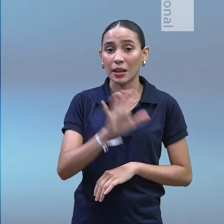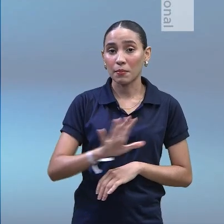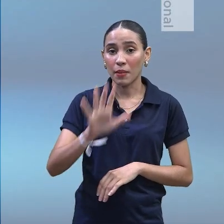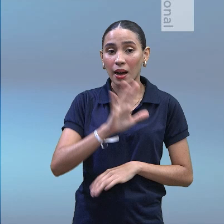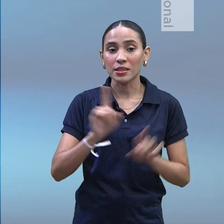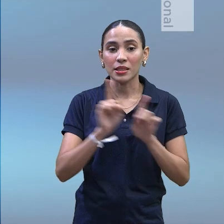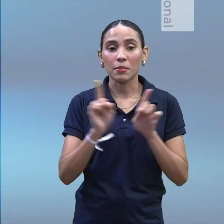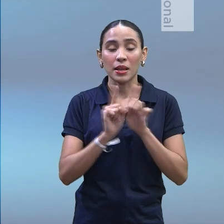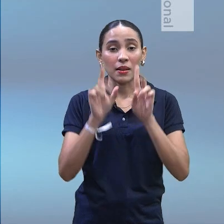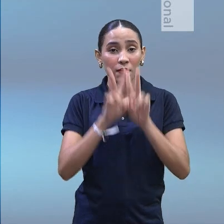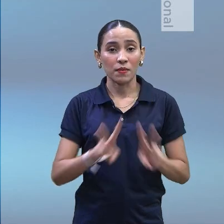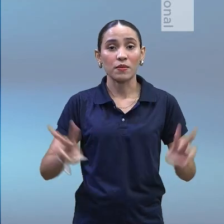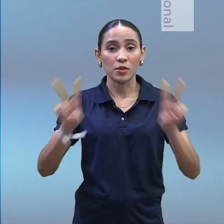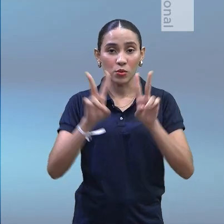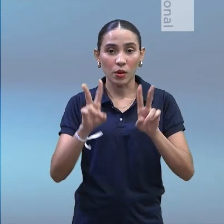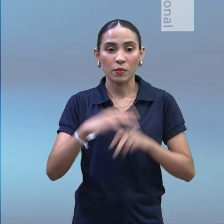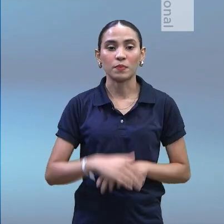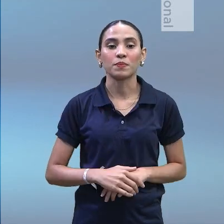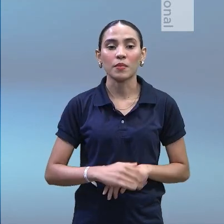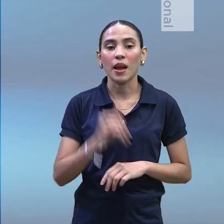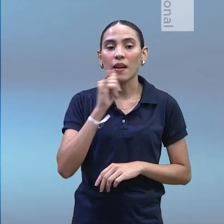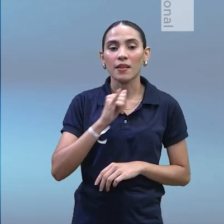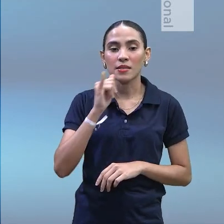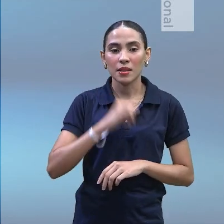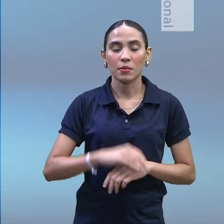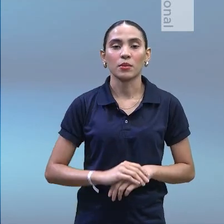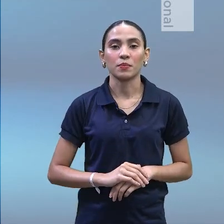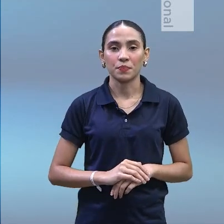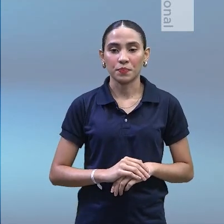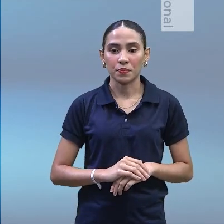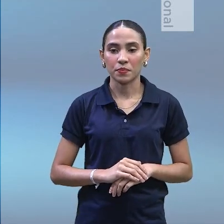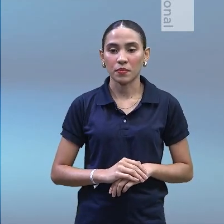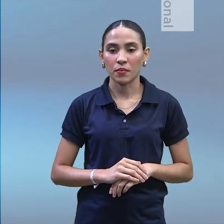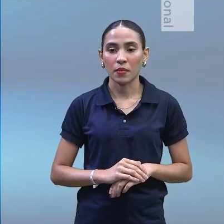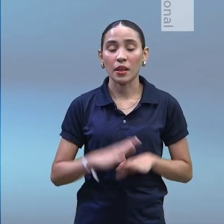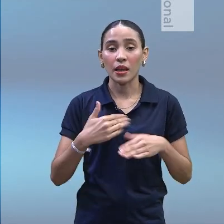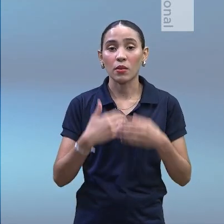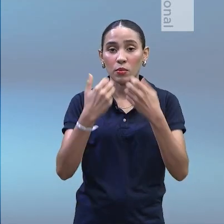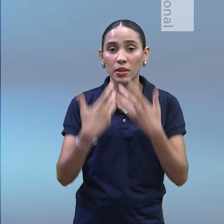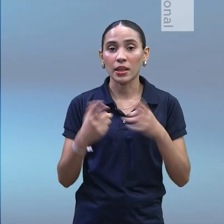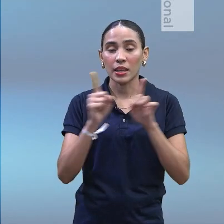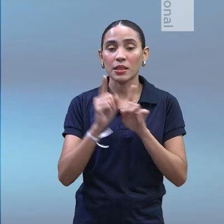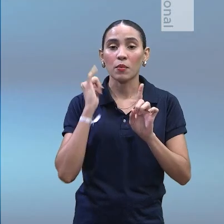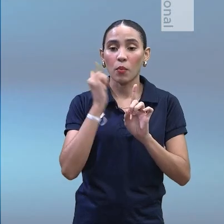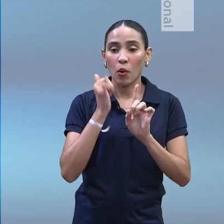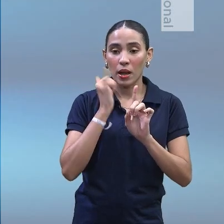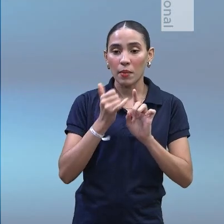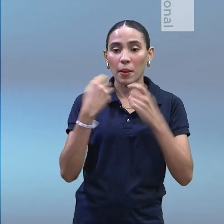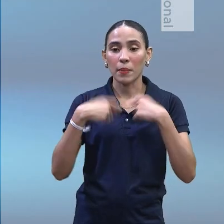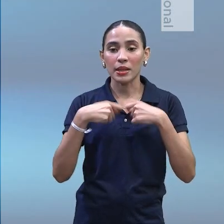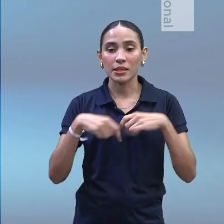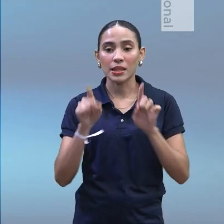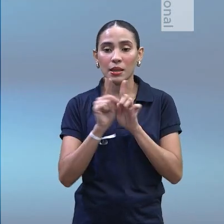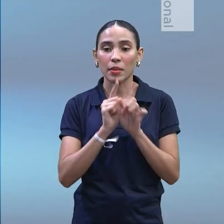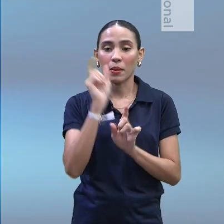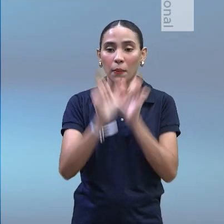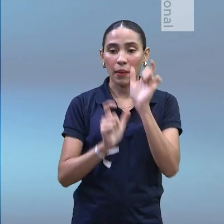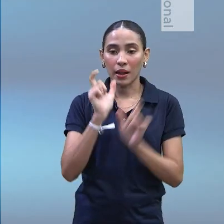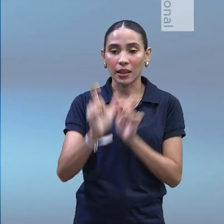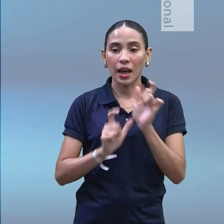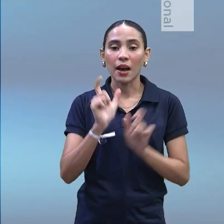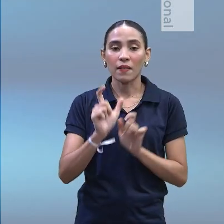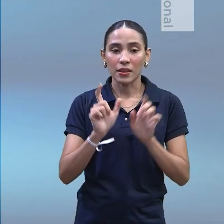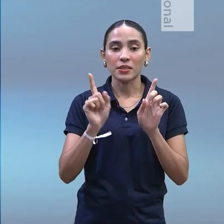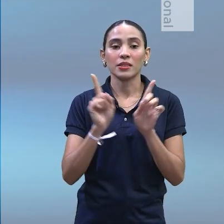imagens visuais, que no caso, como eu falei para vocês, o poema ele precisa de palavras,